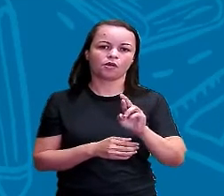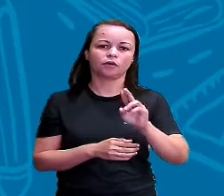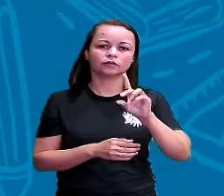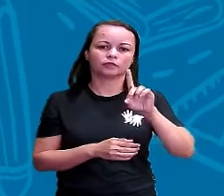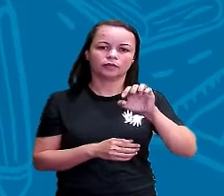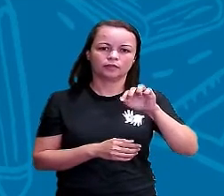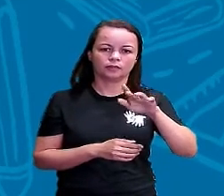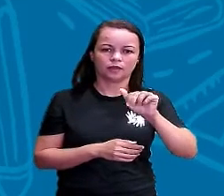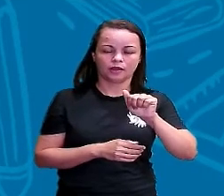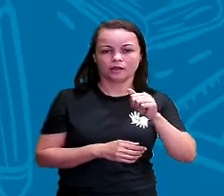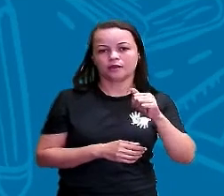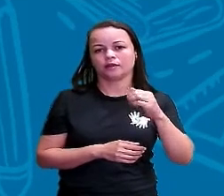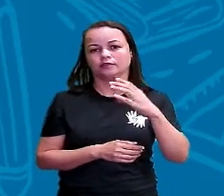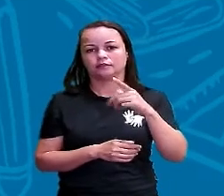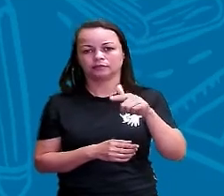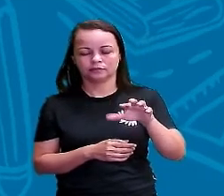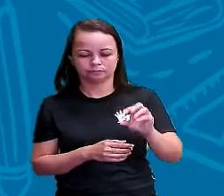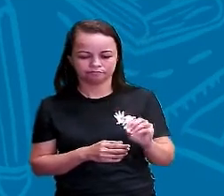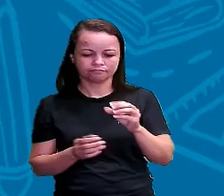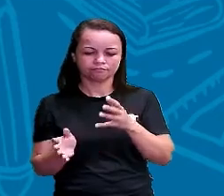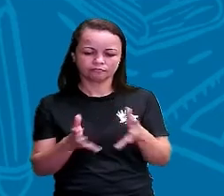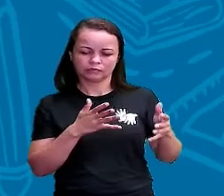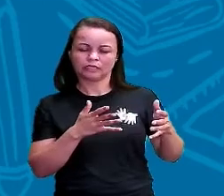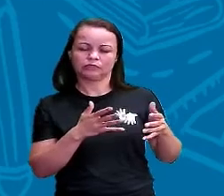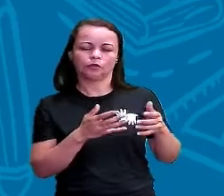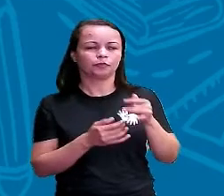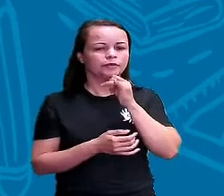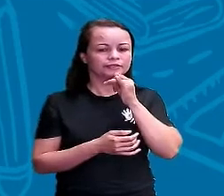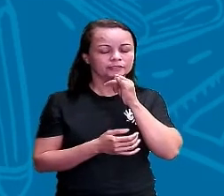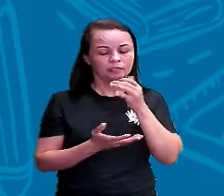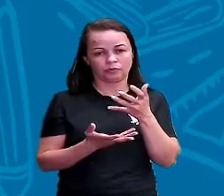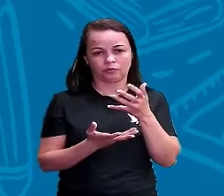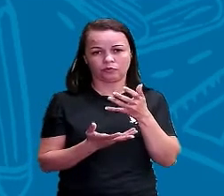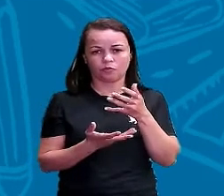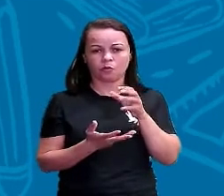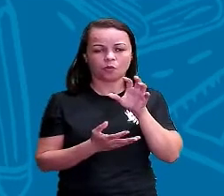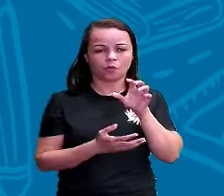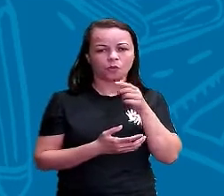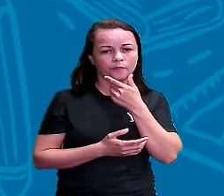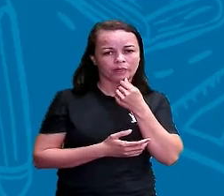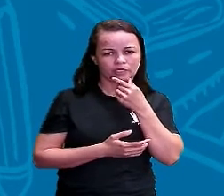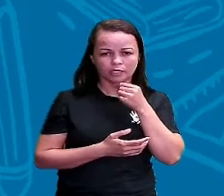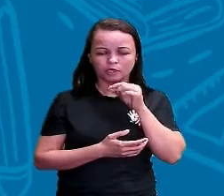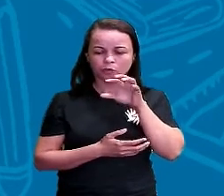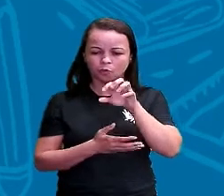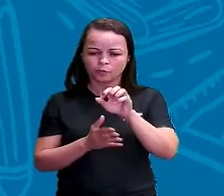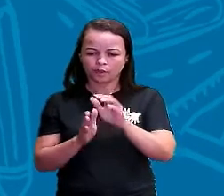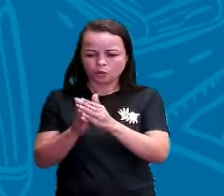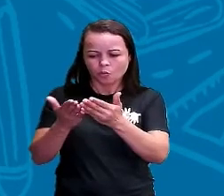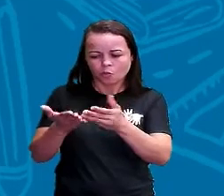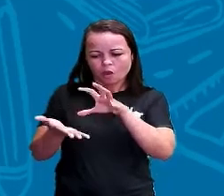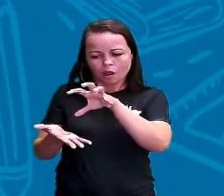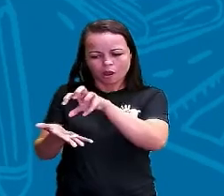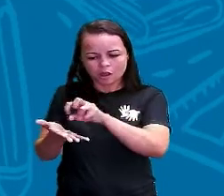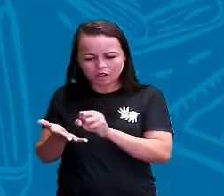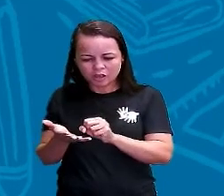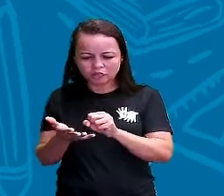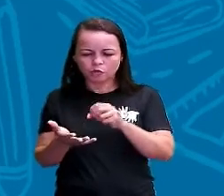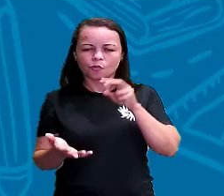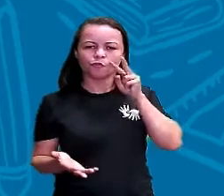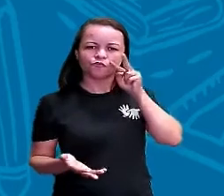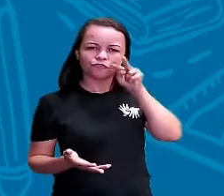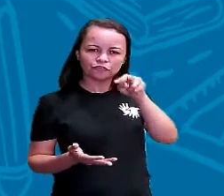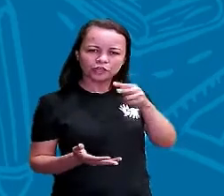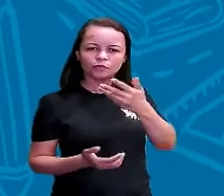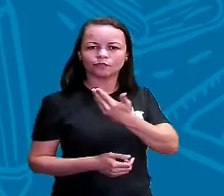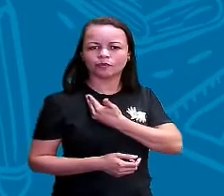menino pegou o livro e mostrou quando viu o amigo. Então, aí a conjunção, ela vai servir para conectar essas